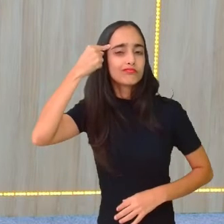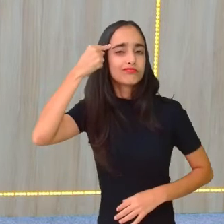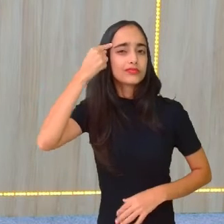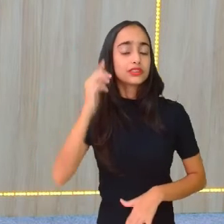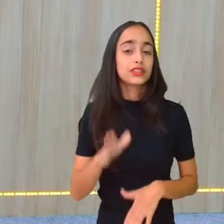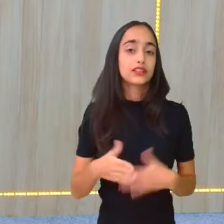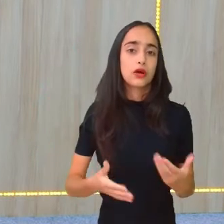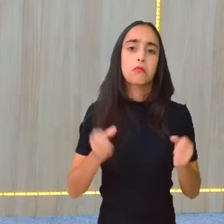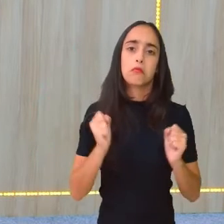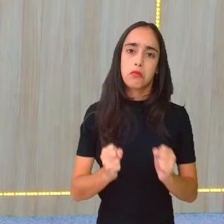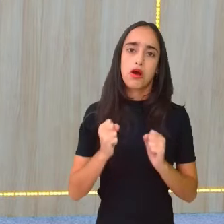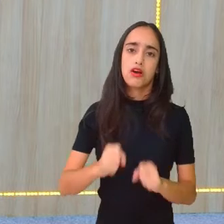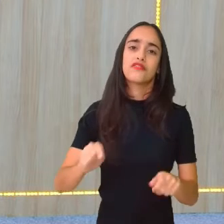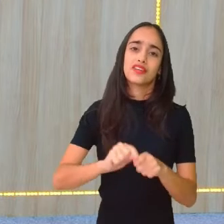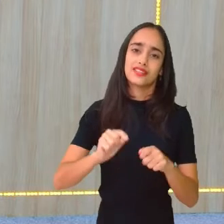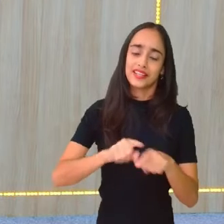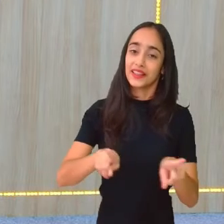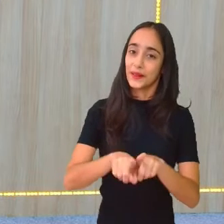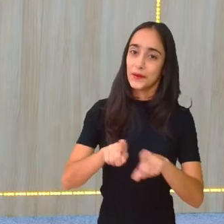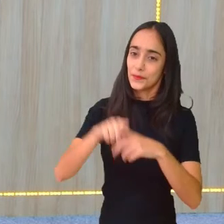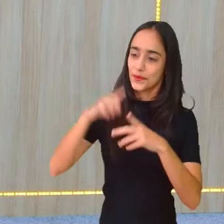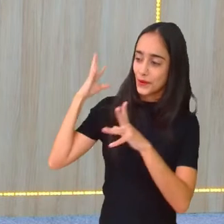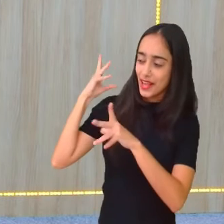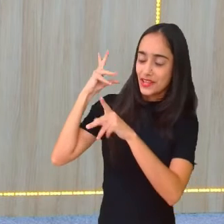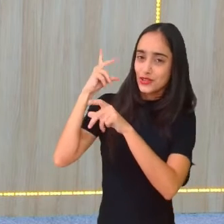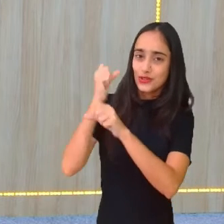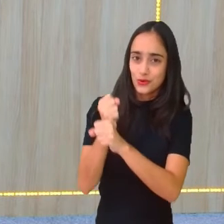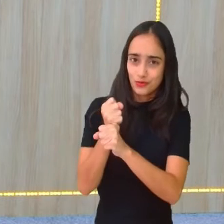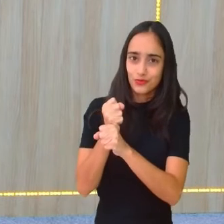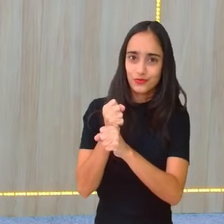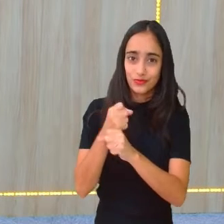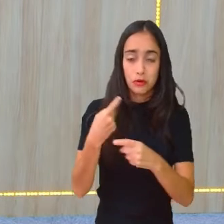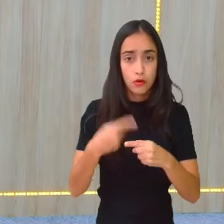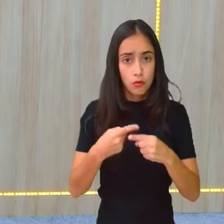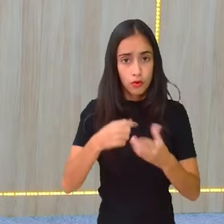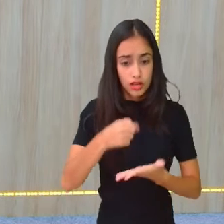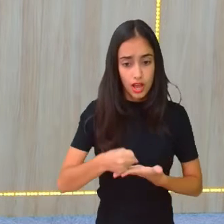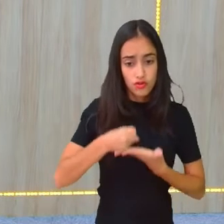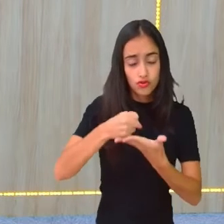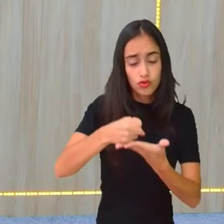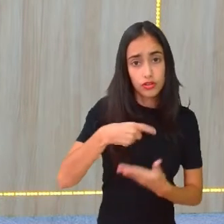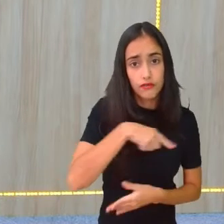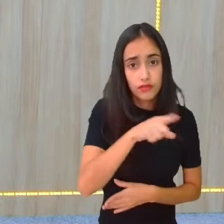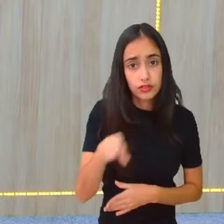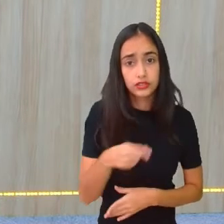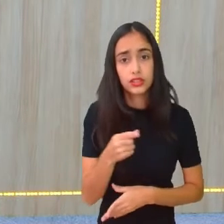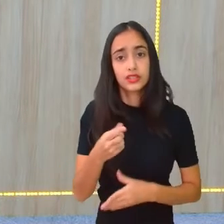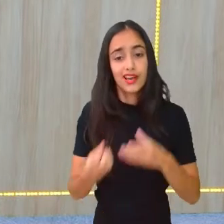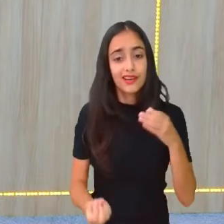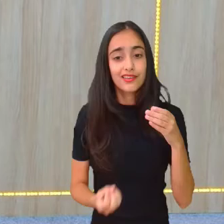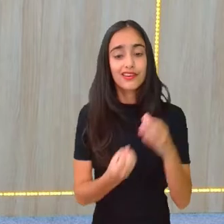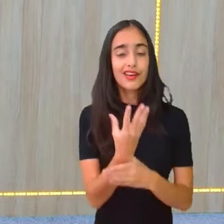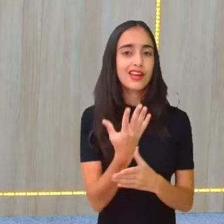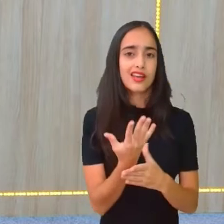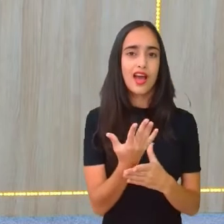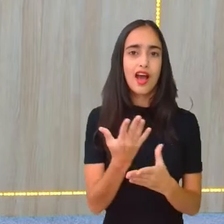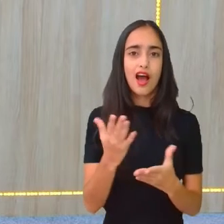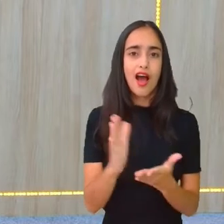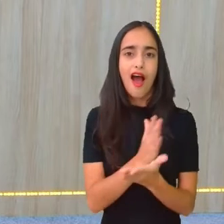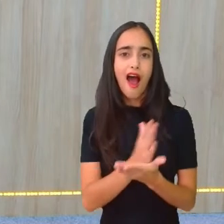resumo acadêmico, ele vai ajudar a você a criar um escopo. Imagina que eu